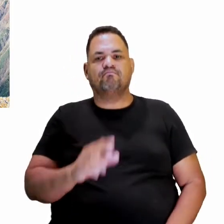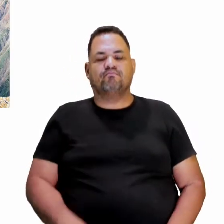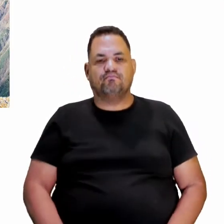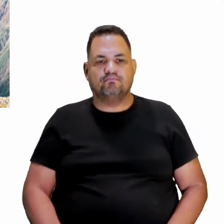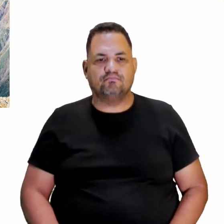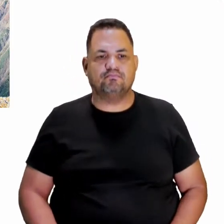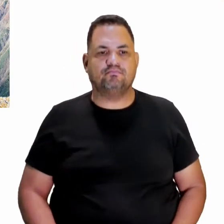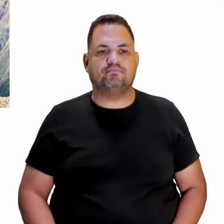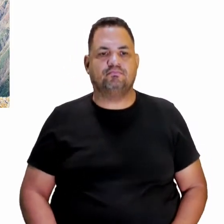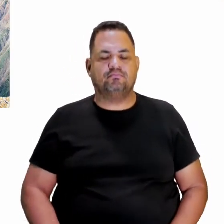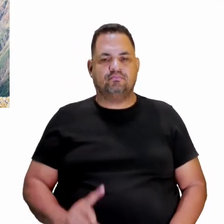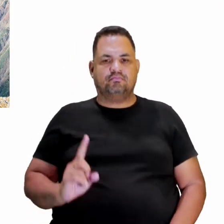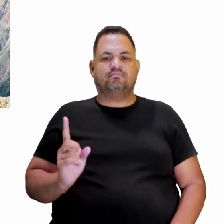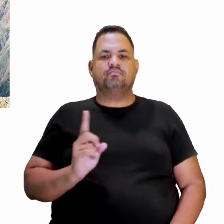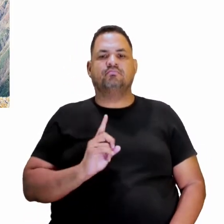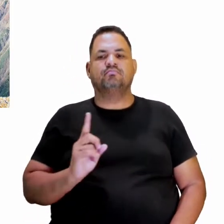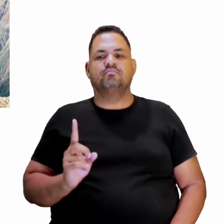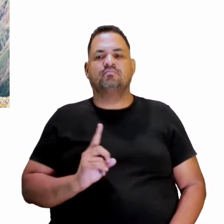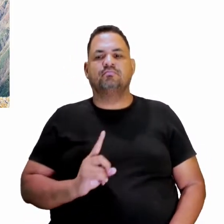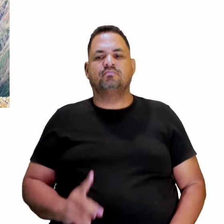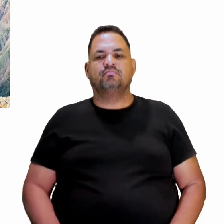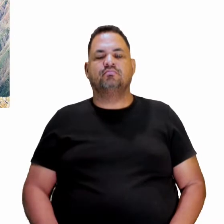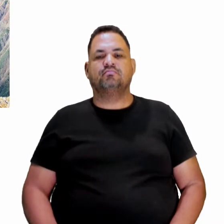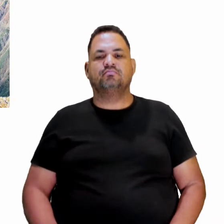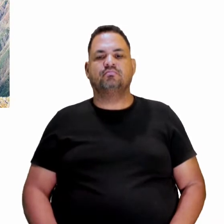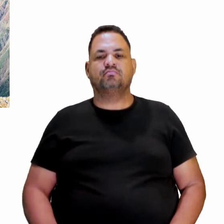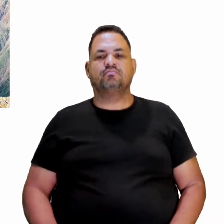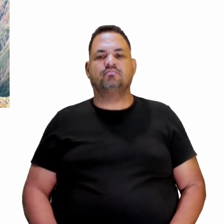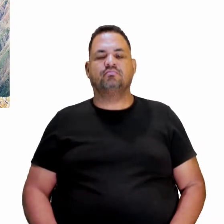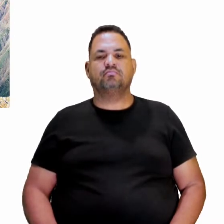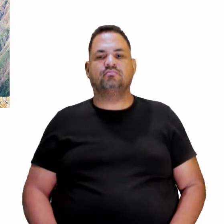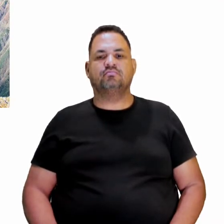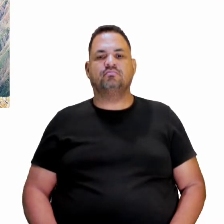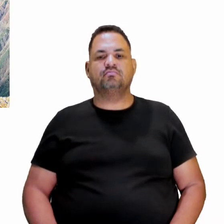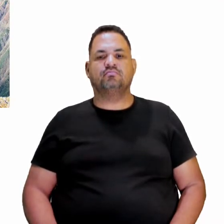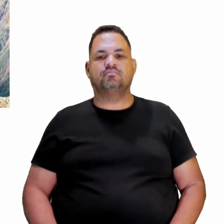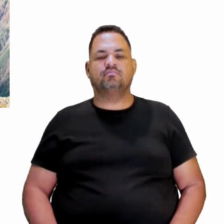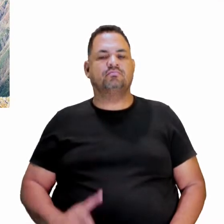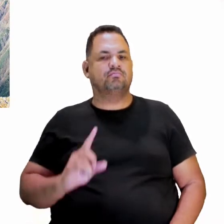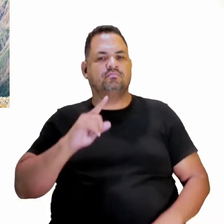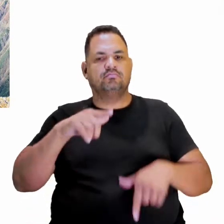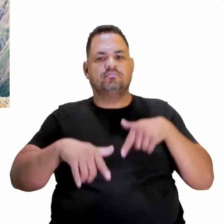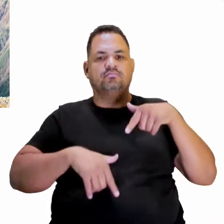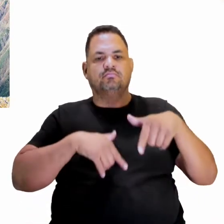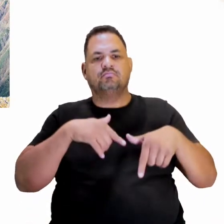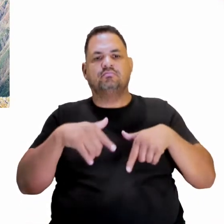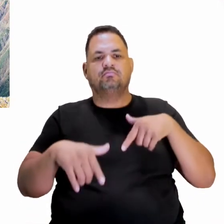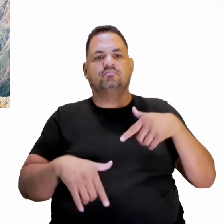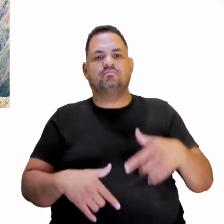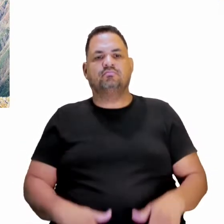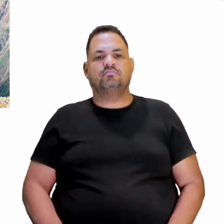pergunta. No, I didn't. Não, eu não trabalhei.